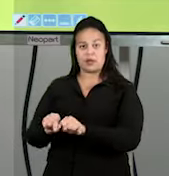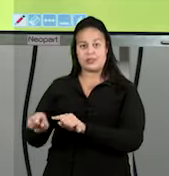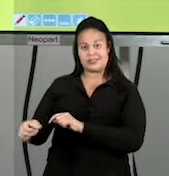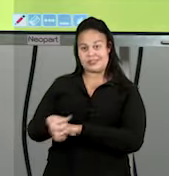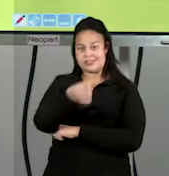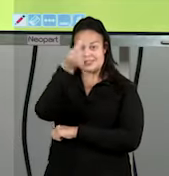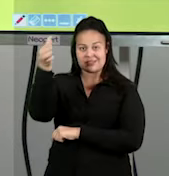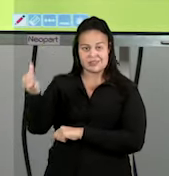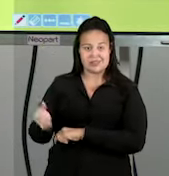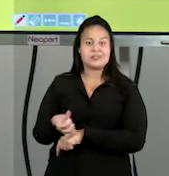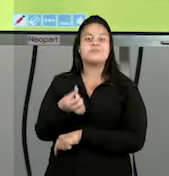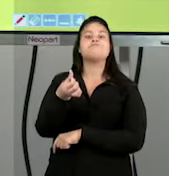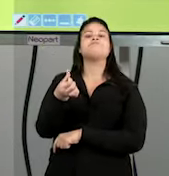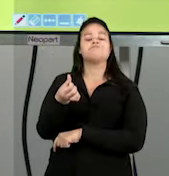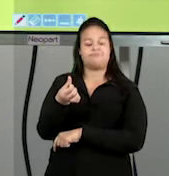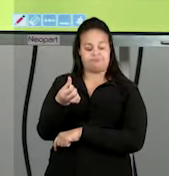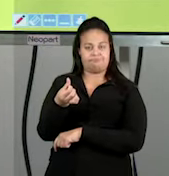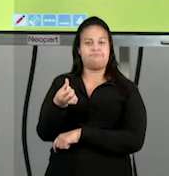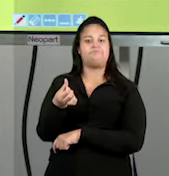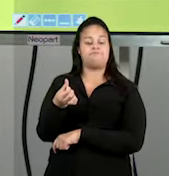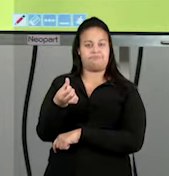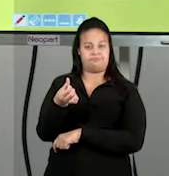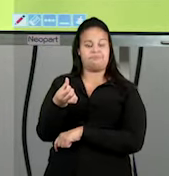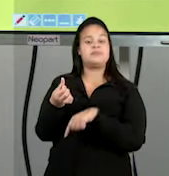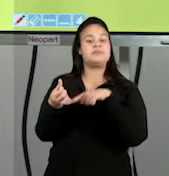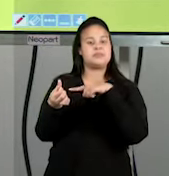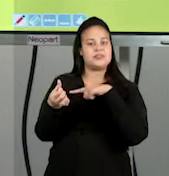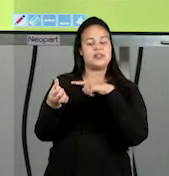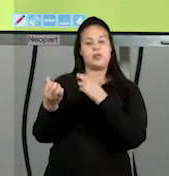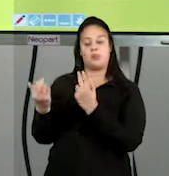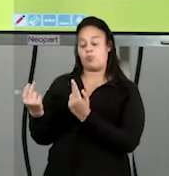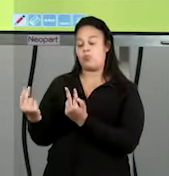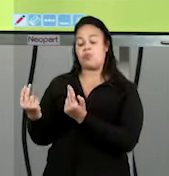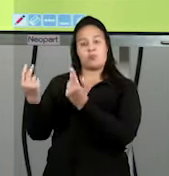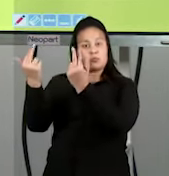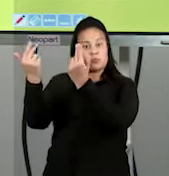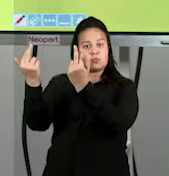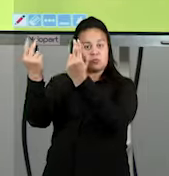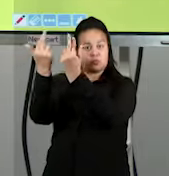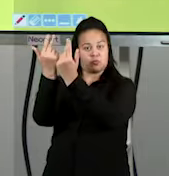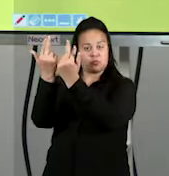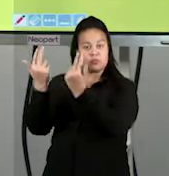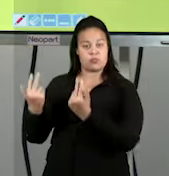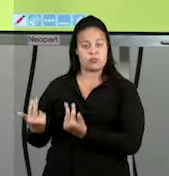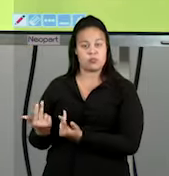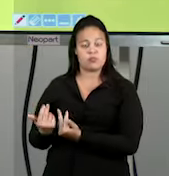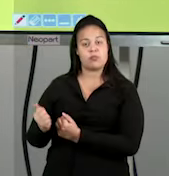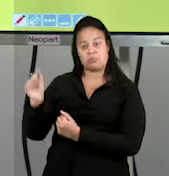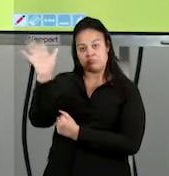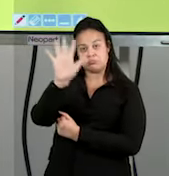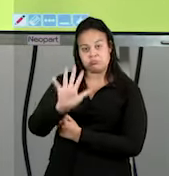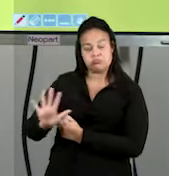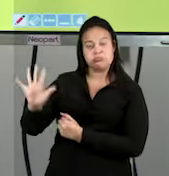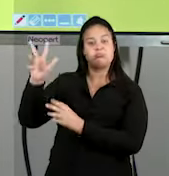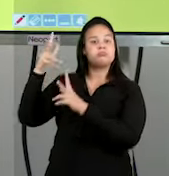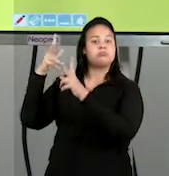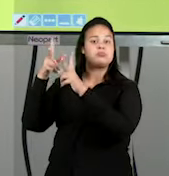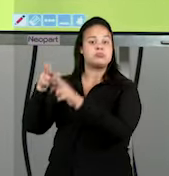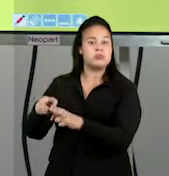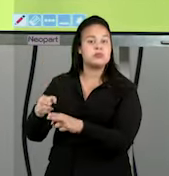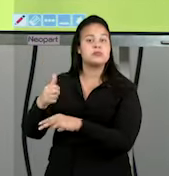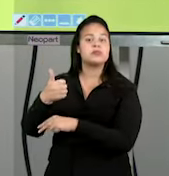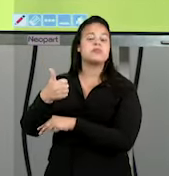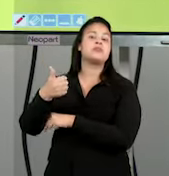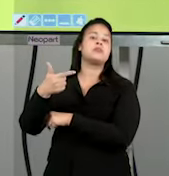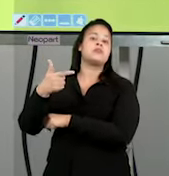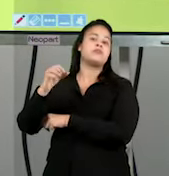com 6 vértices, 6 lados iguais, 6 ângulos internos iguais de 120